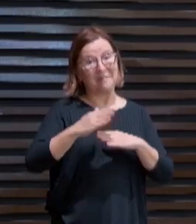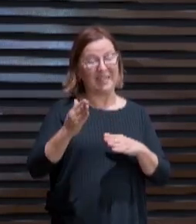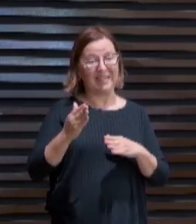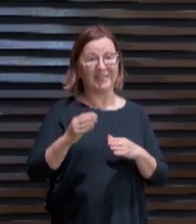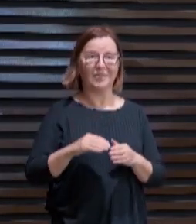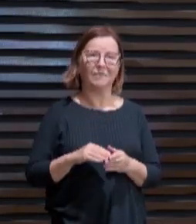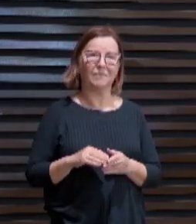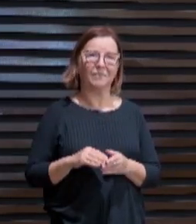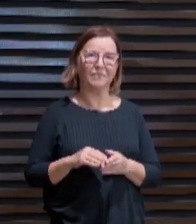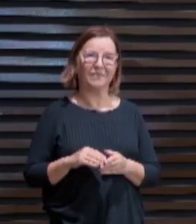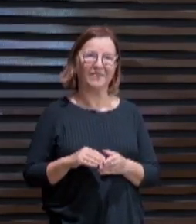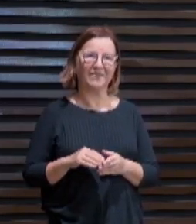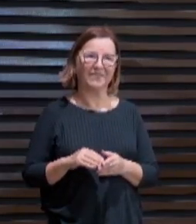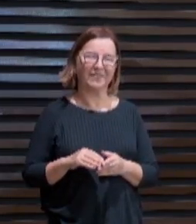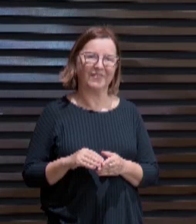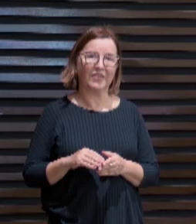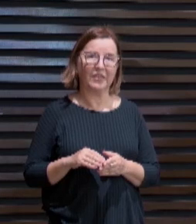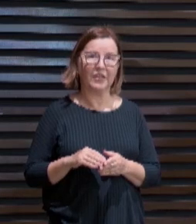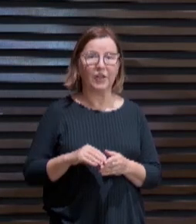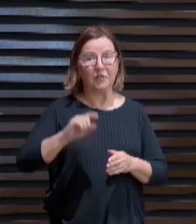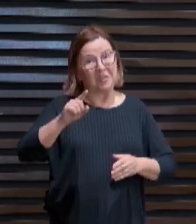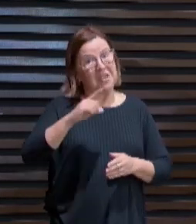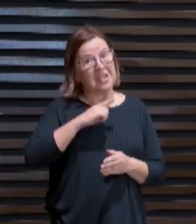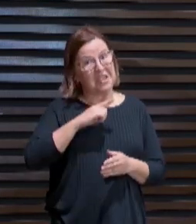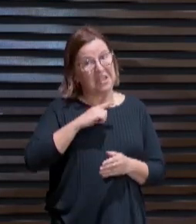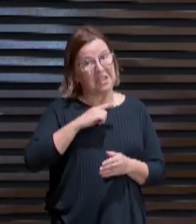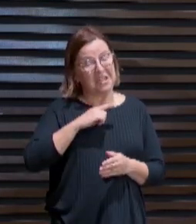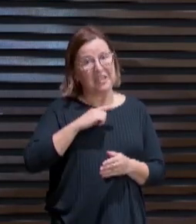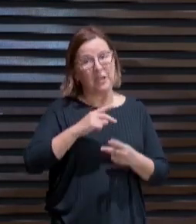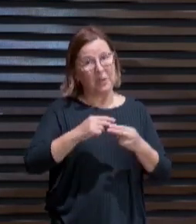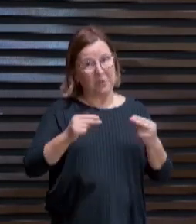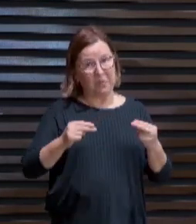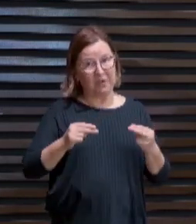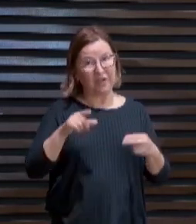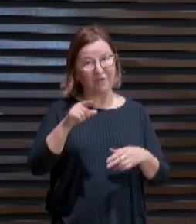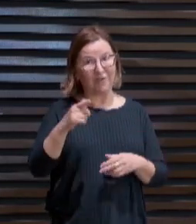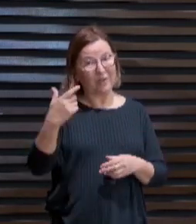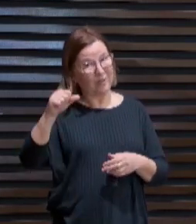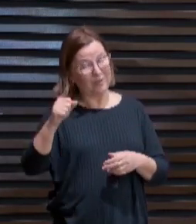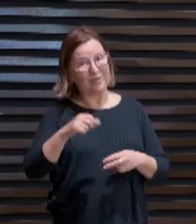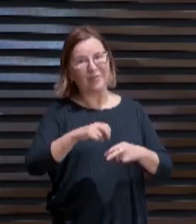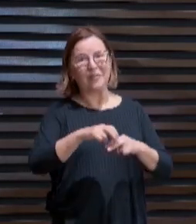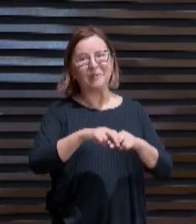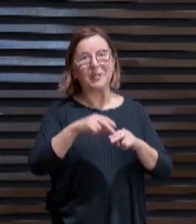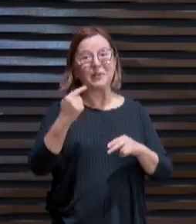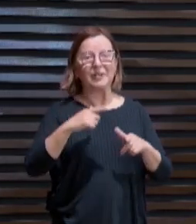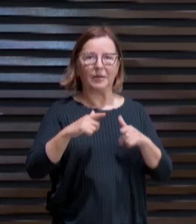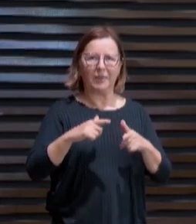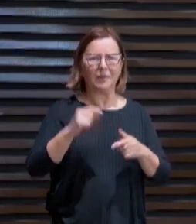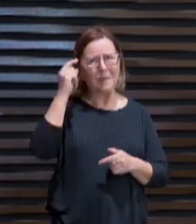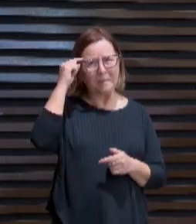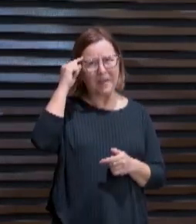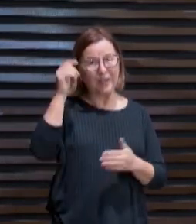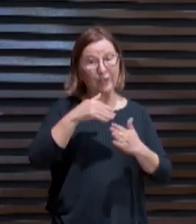Por menor que seja, você tem algo que é fruto do seu trabalho. Pense nos seus bens. Agora